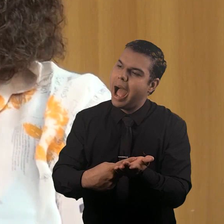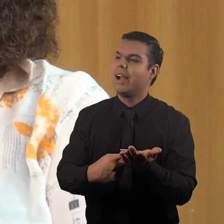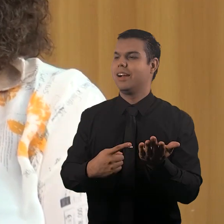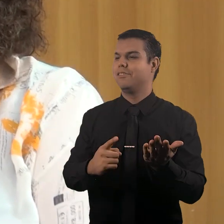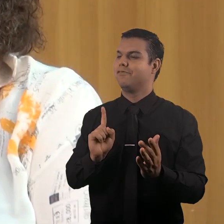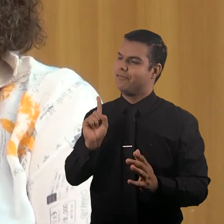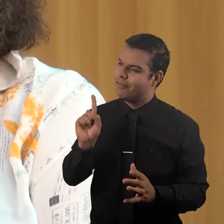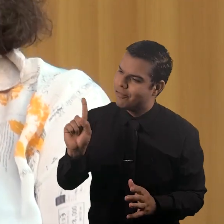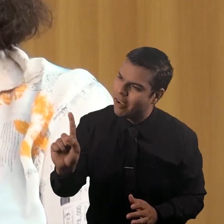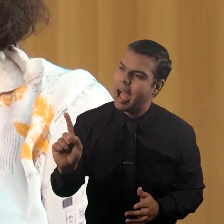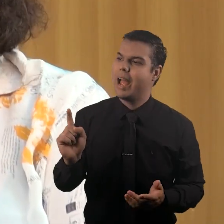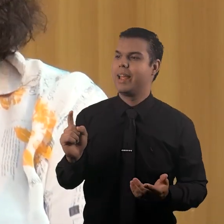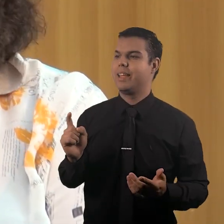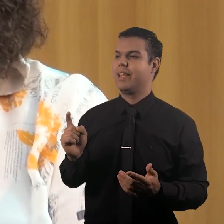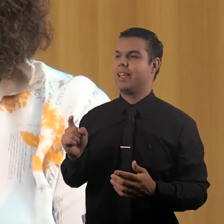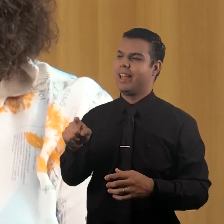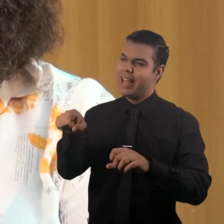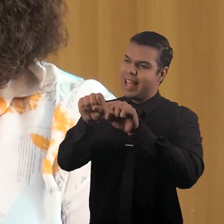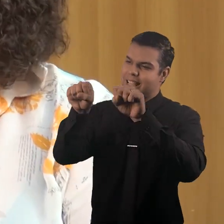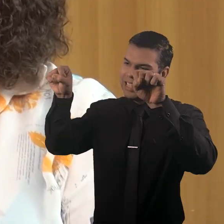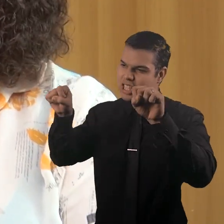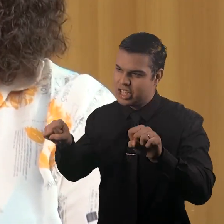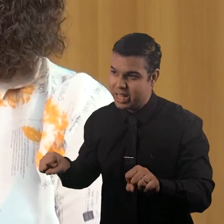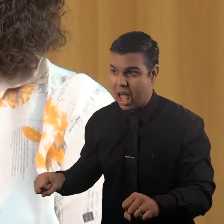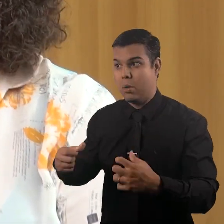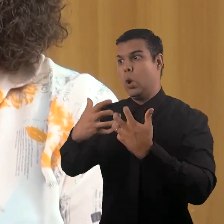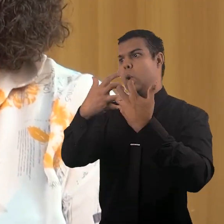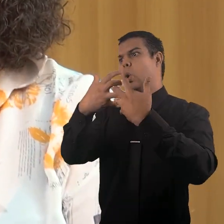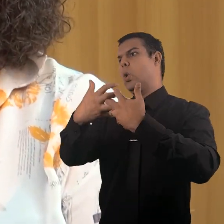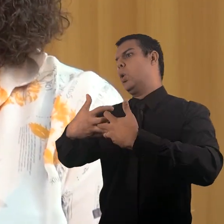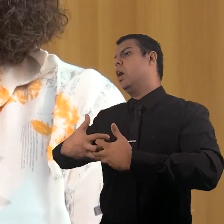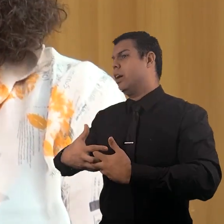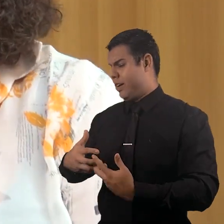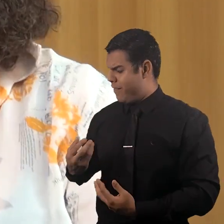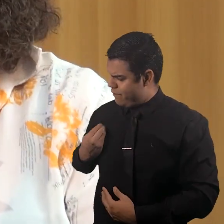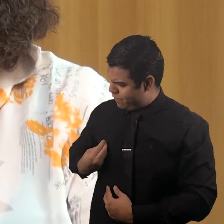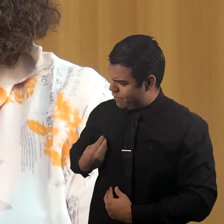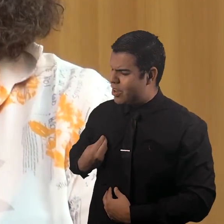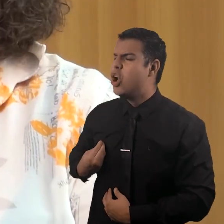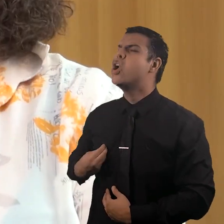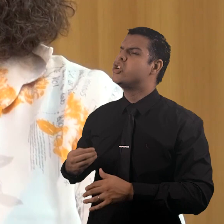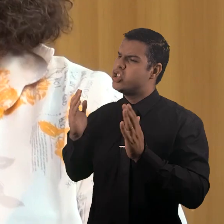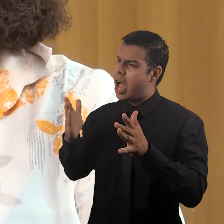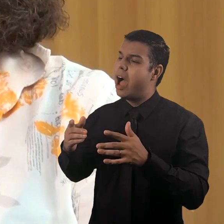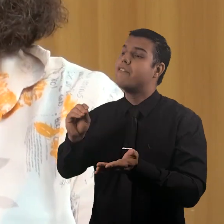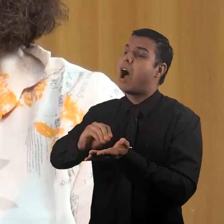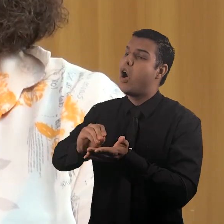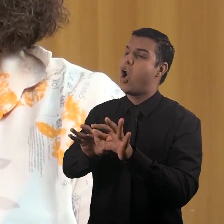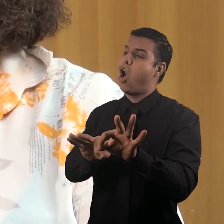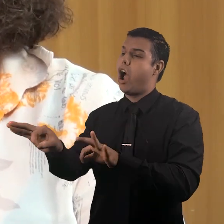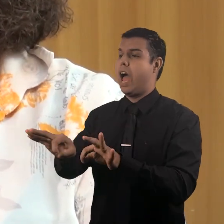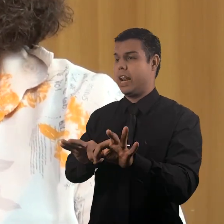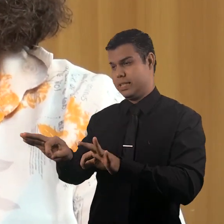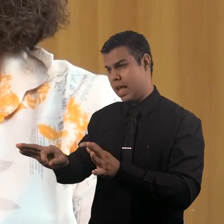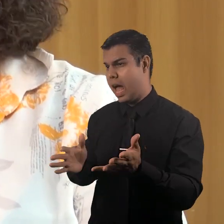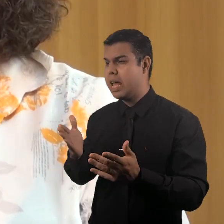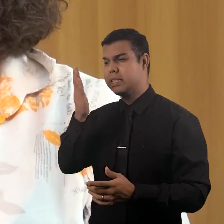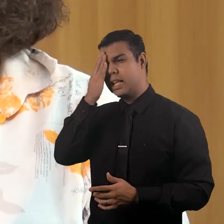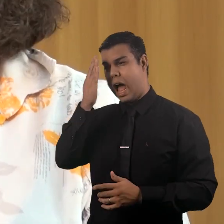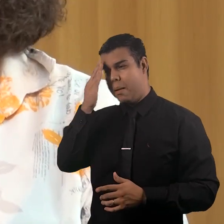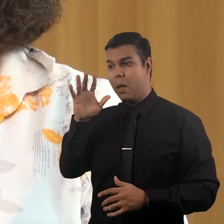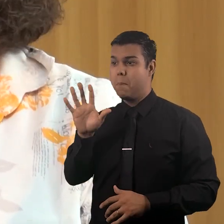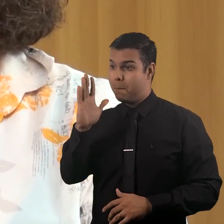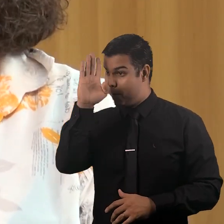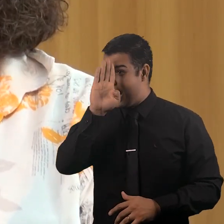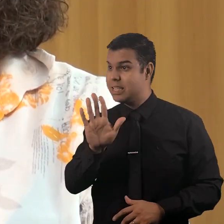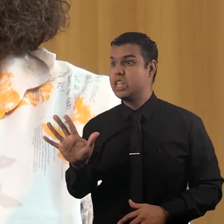consulta até a hora que ele vai ser introduzido no sistema de alta complexidade. Isso já existe, é só uma questão de organizar, porque nós temos vários